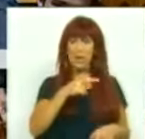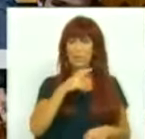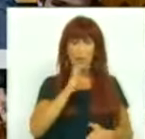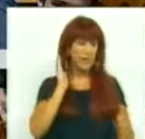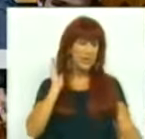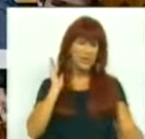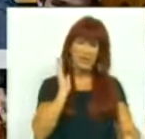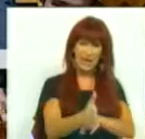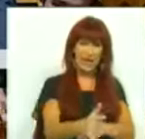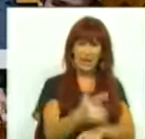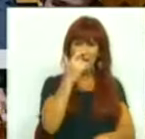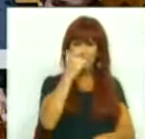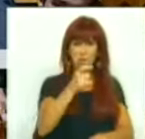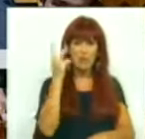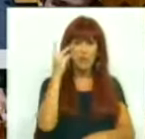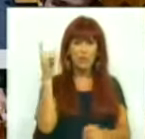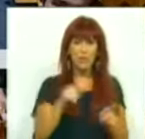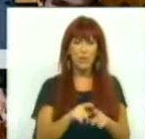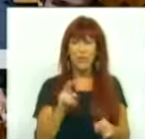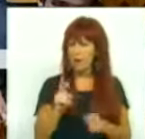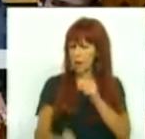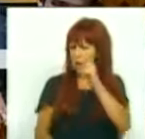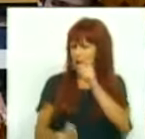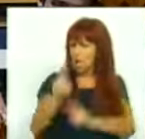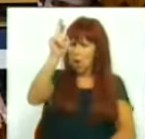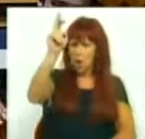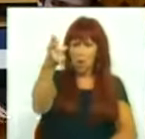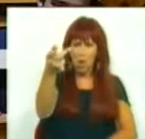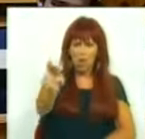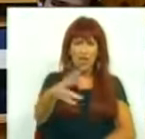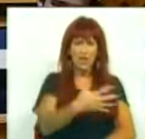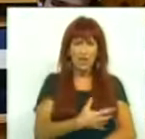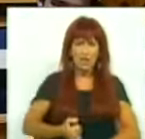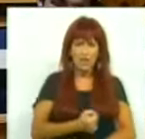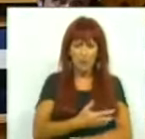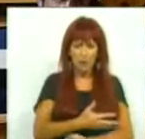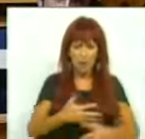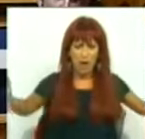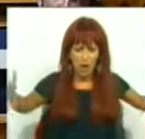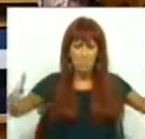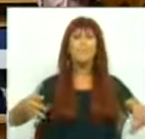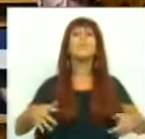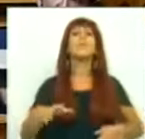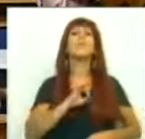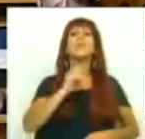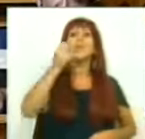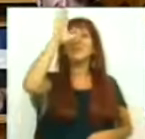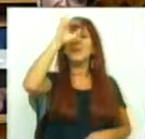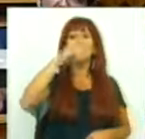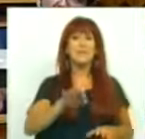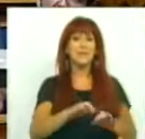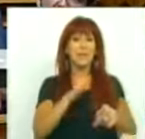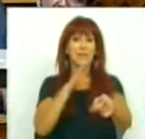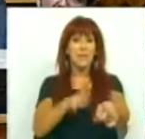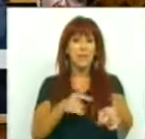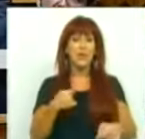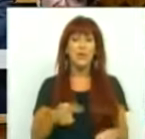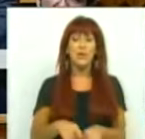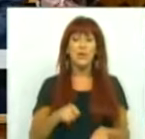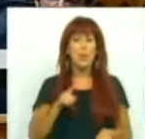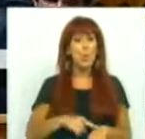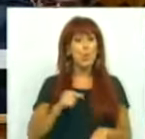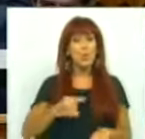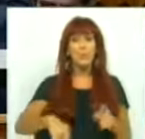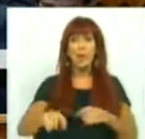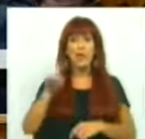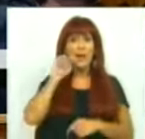muito direta na vida das pessoas, o aumento desmesurado da taxa de desemprego. Senhor Primeiro-Ministro, é como disse, pois o momento